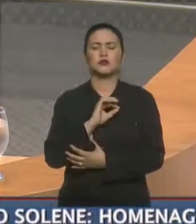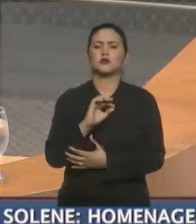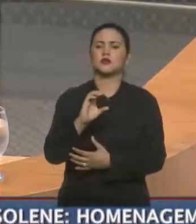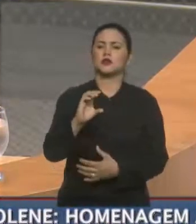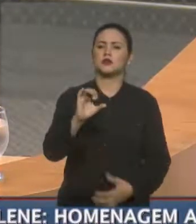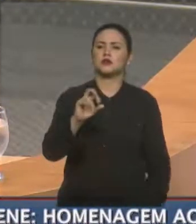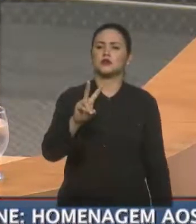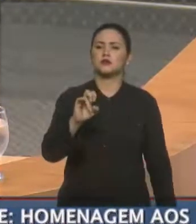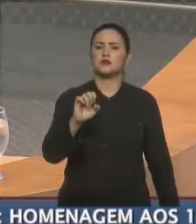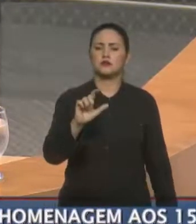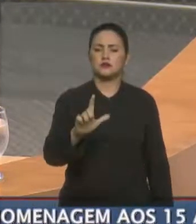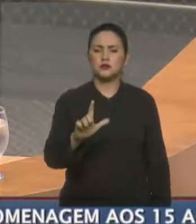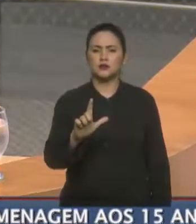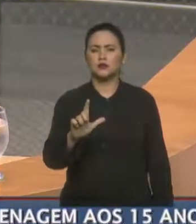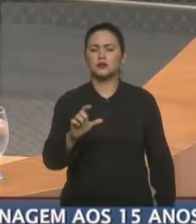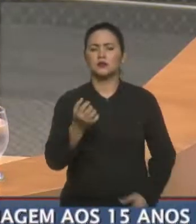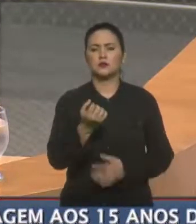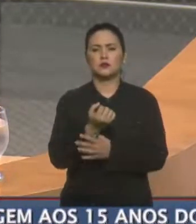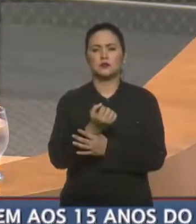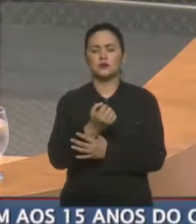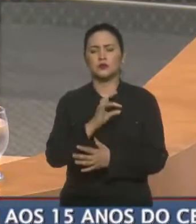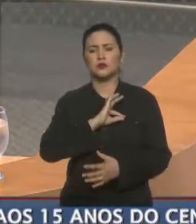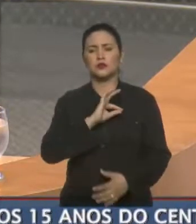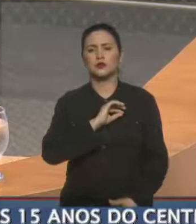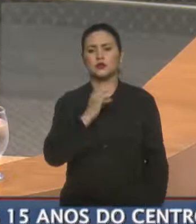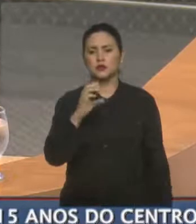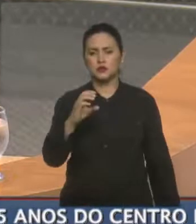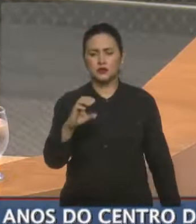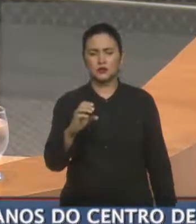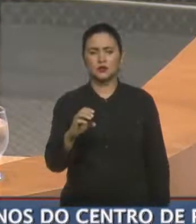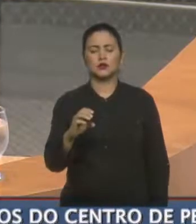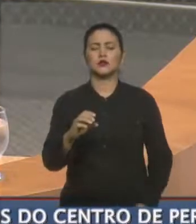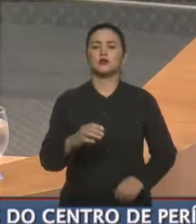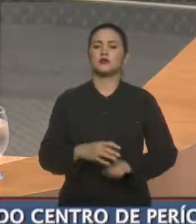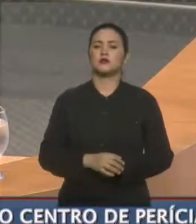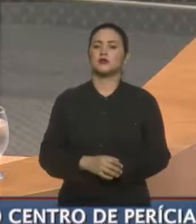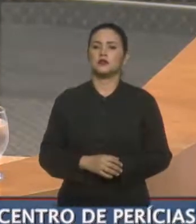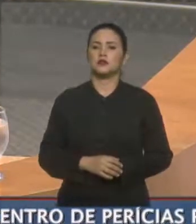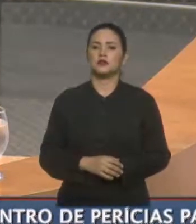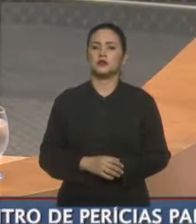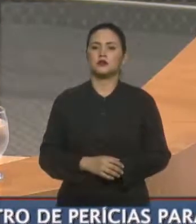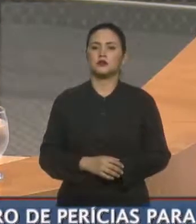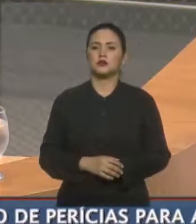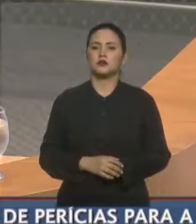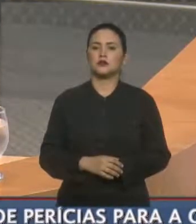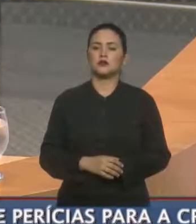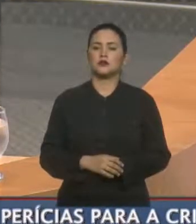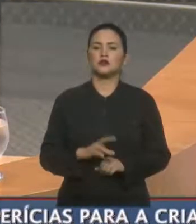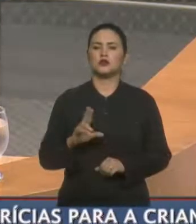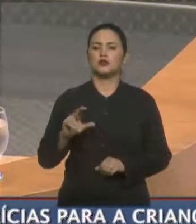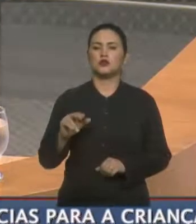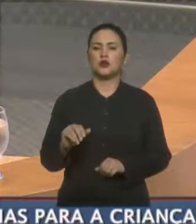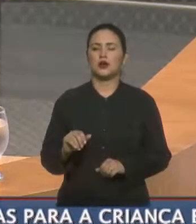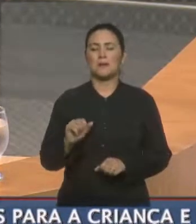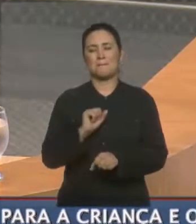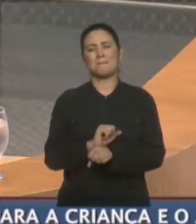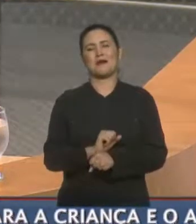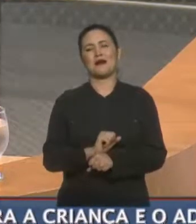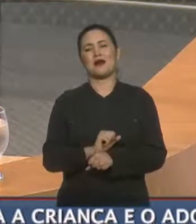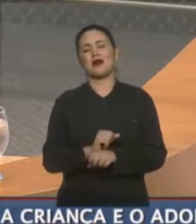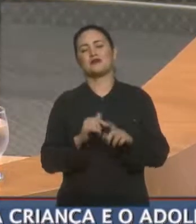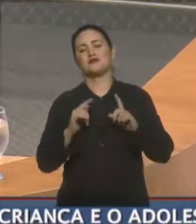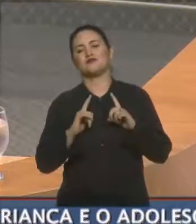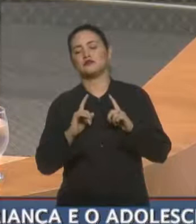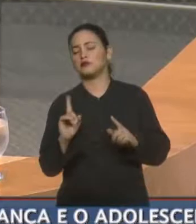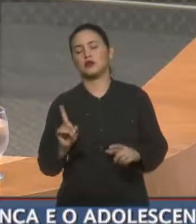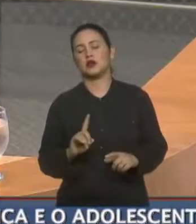de Polícia Técnico-Científica, com todos os órgãos periciais, ficaram aguardando que as coisas acontecessem. Ao contrário,